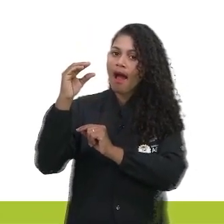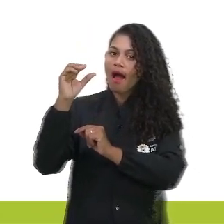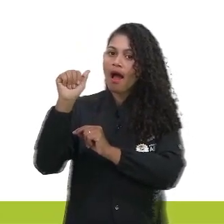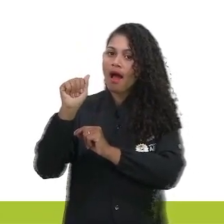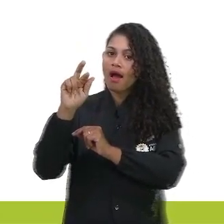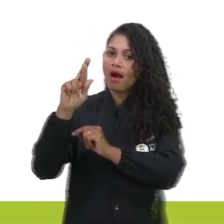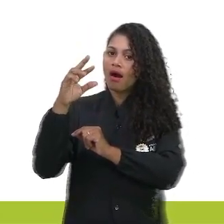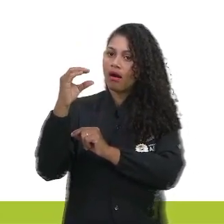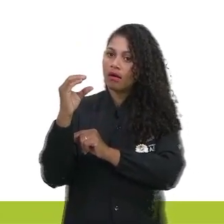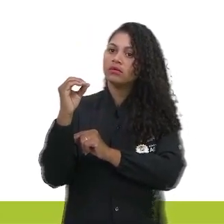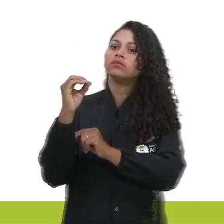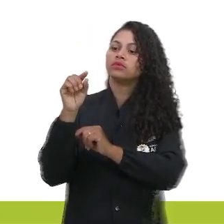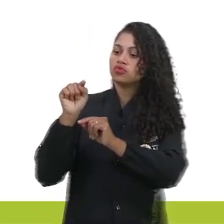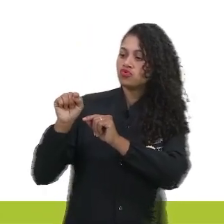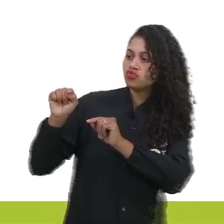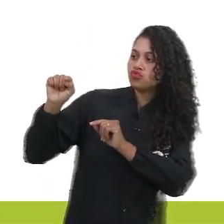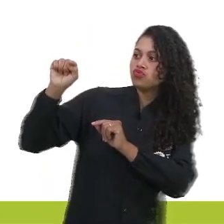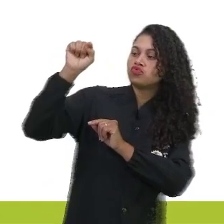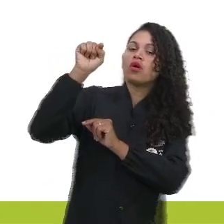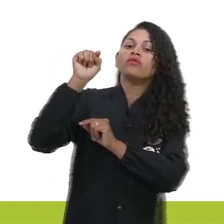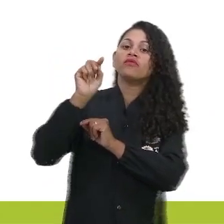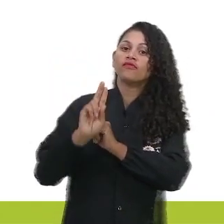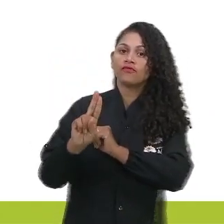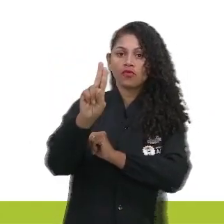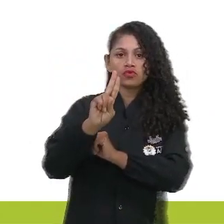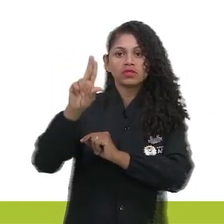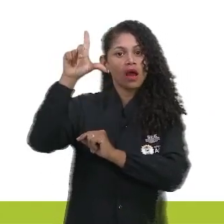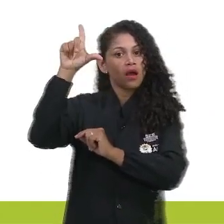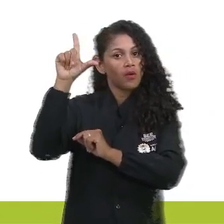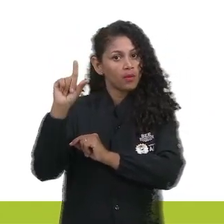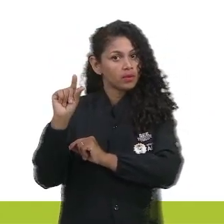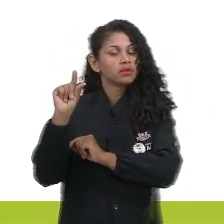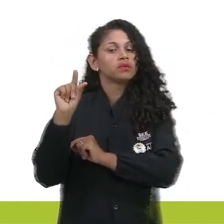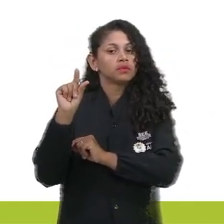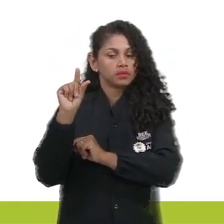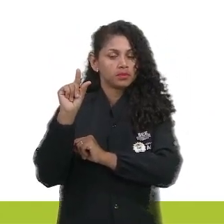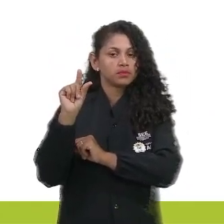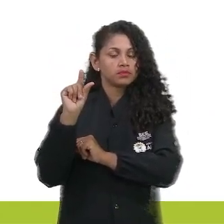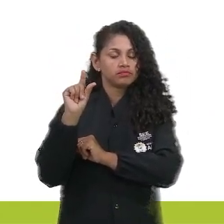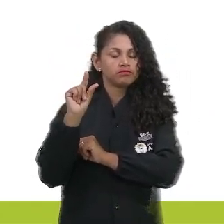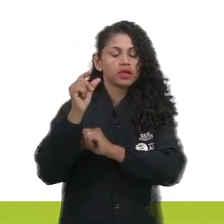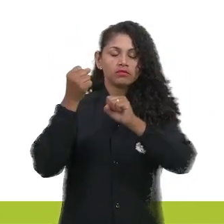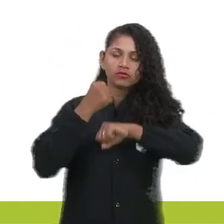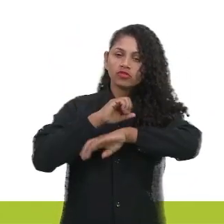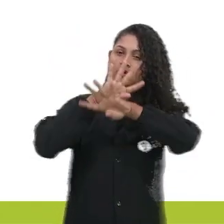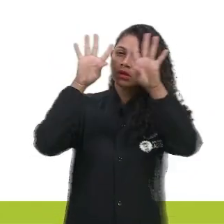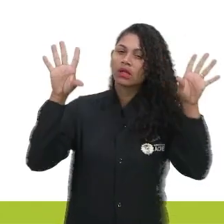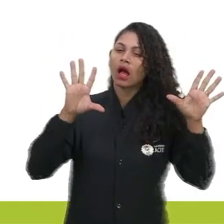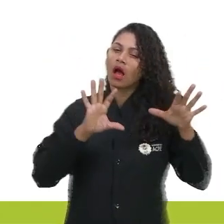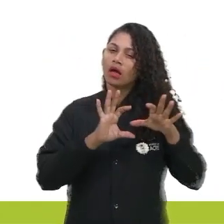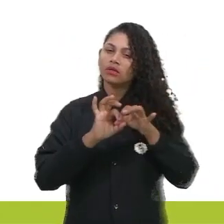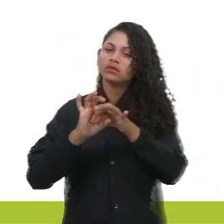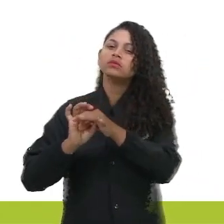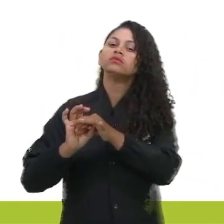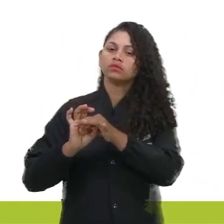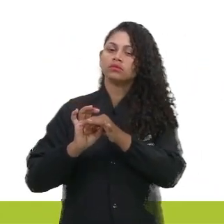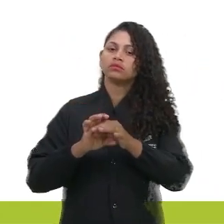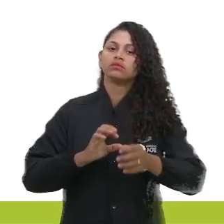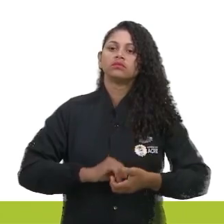eu quiser dizer que é o caminho maior, eu vou deixar claro no contexto. Então, isso é um arco de